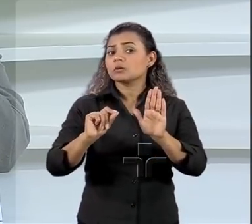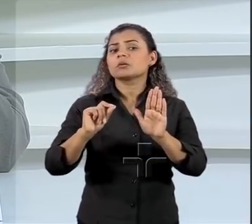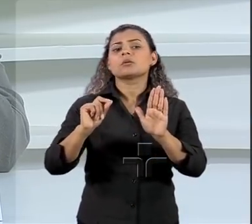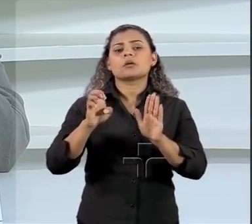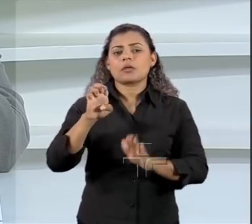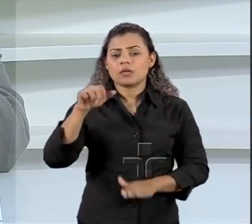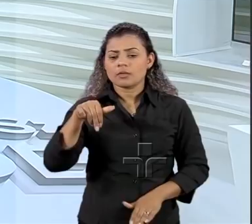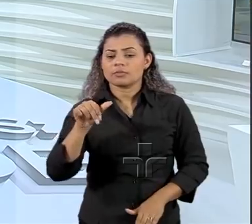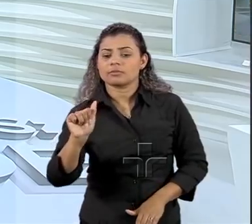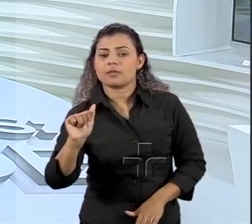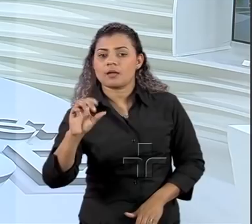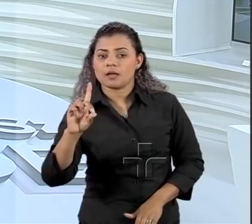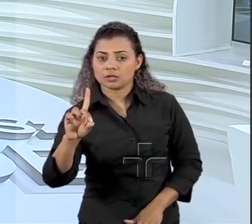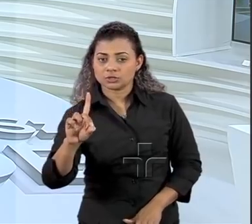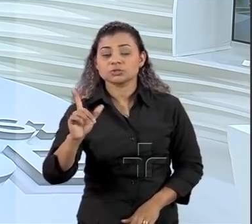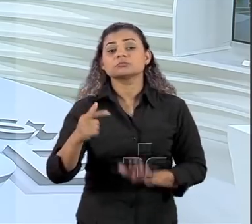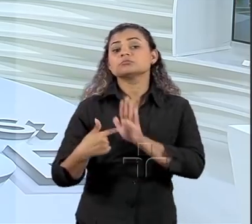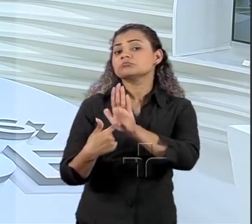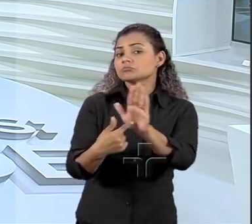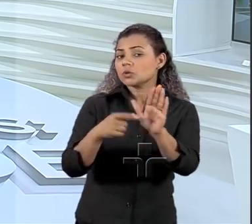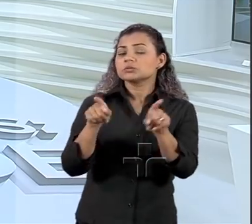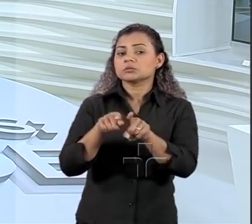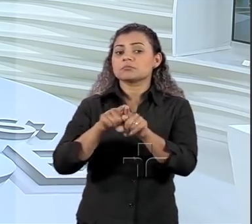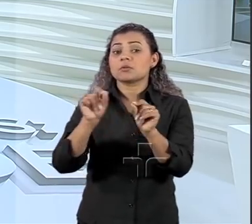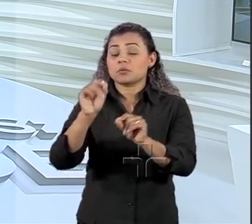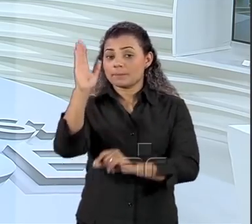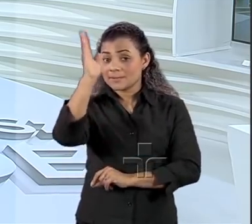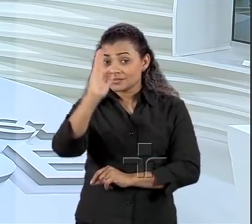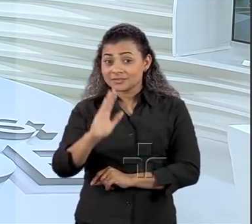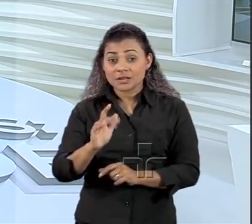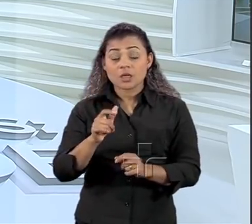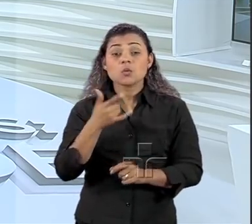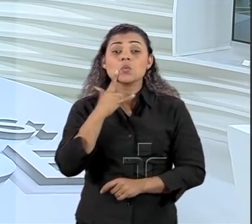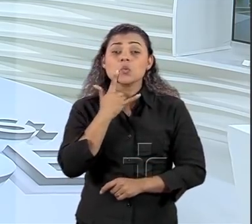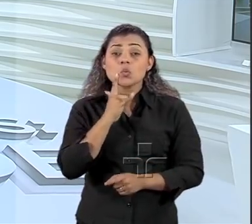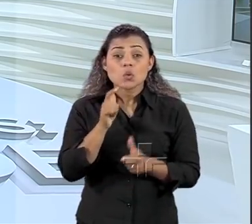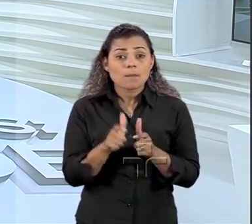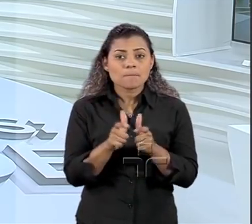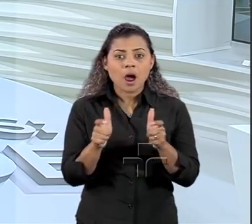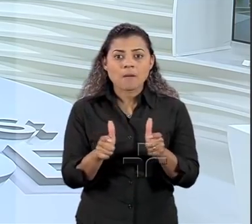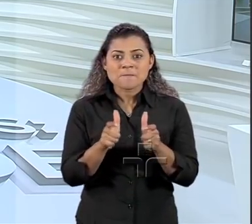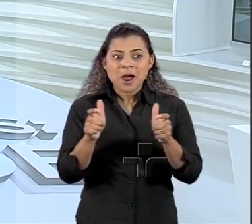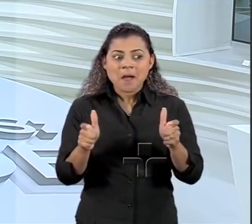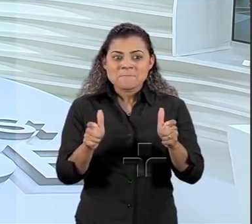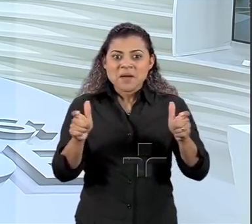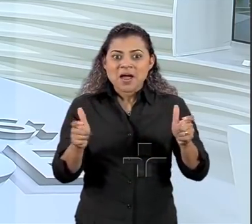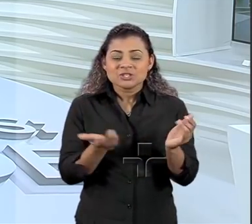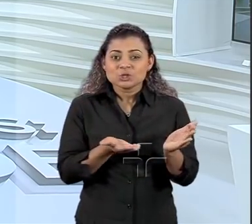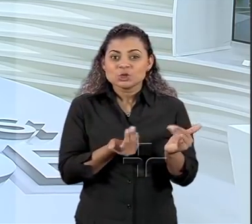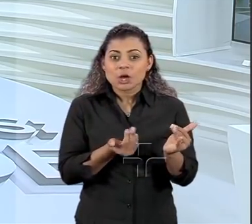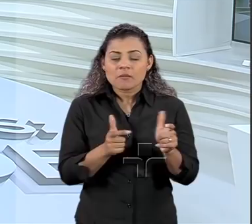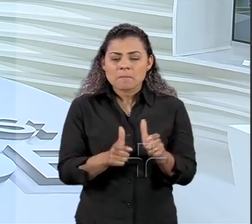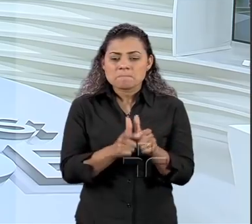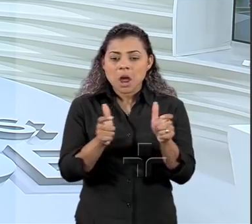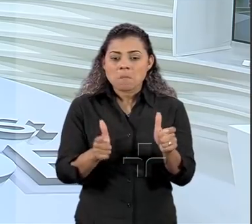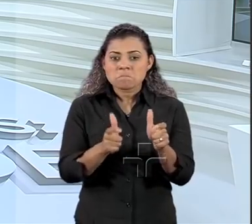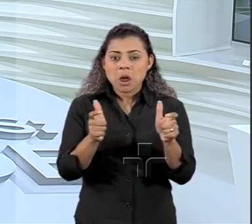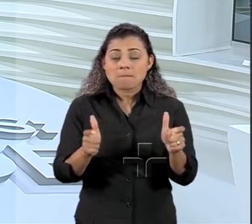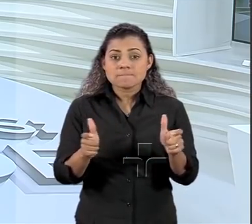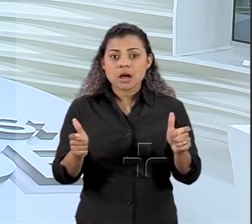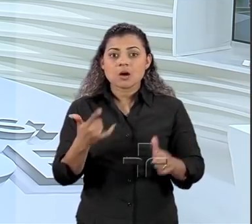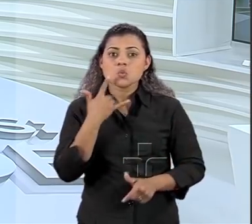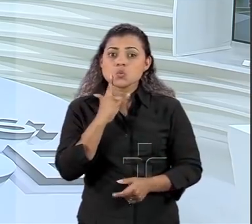mostra aqui em São Paulo, que os brasileiros estão começando a beber cada vez mais cedo, né? E o consumo está